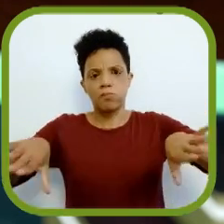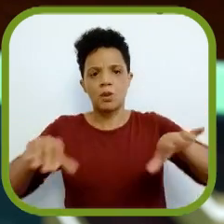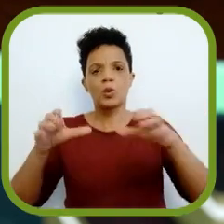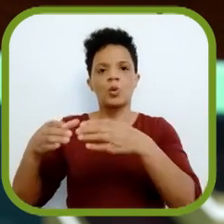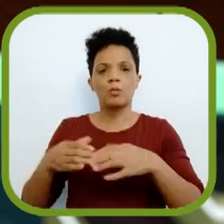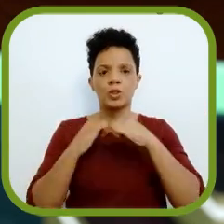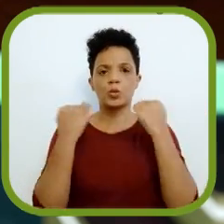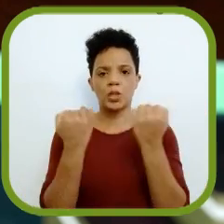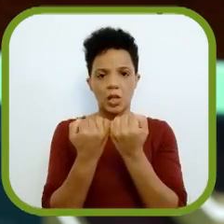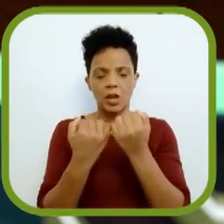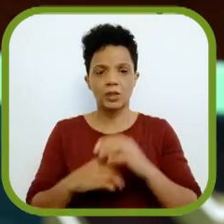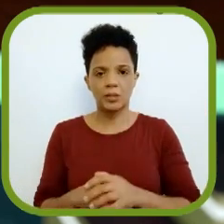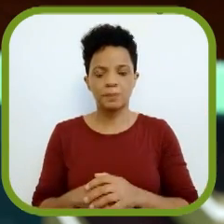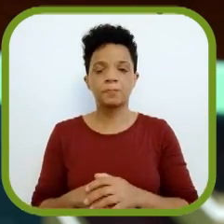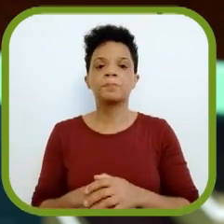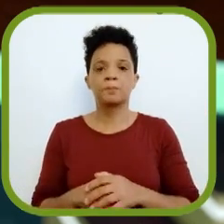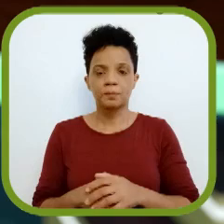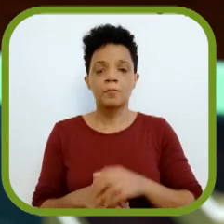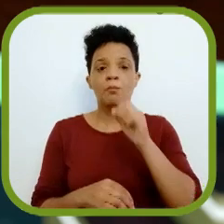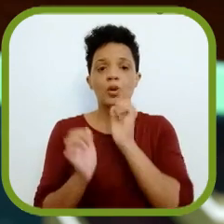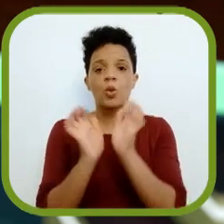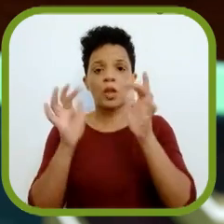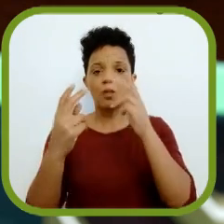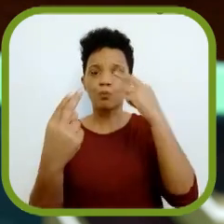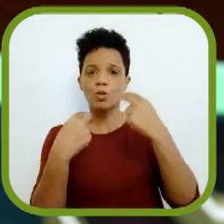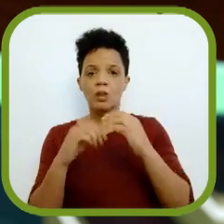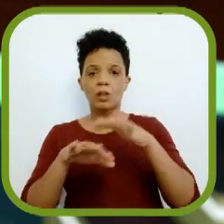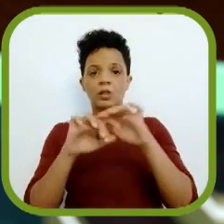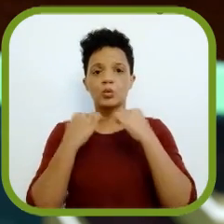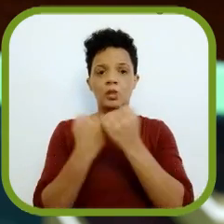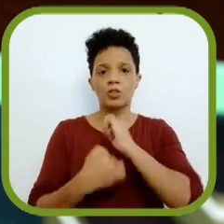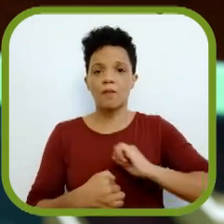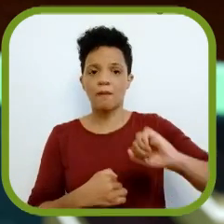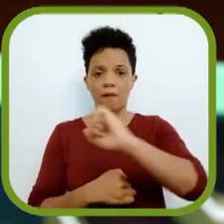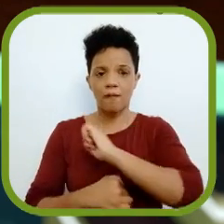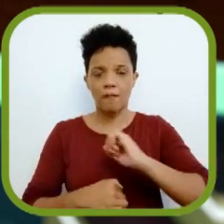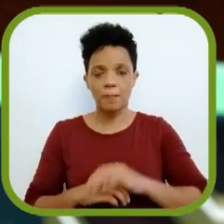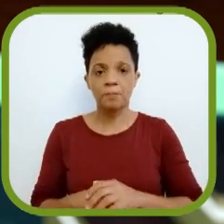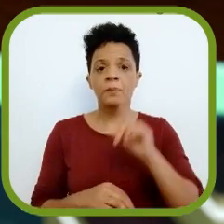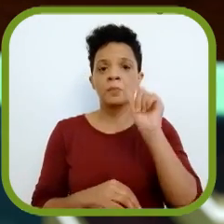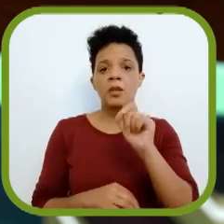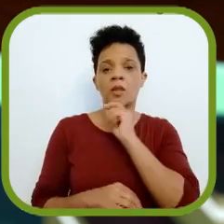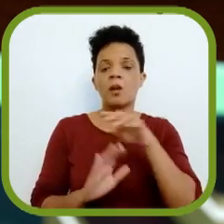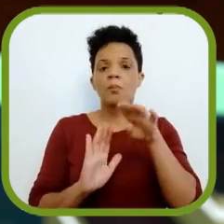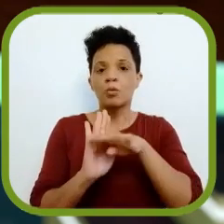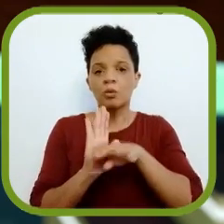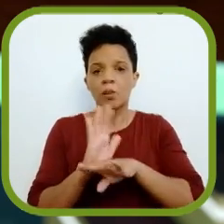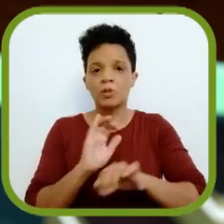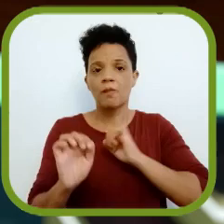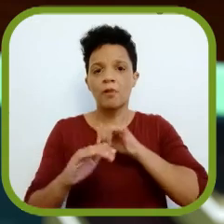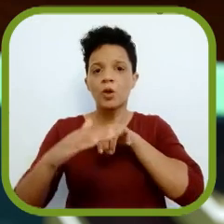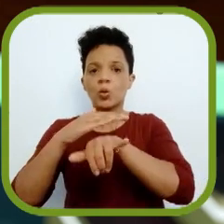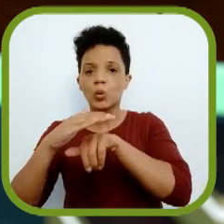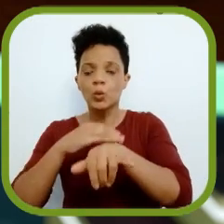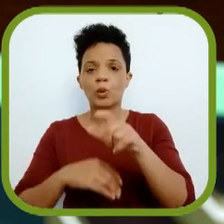para distanciar os diferentes grupos da sociedade. Entretanto, acompanhem-nos online nas nossas redes sociais digitais. Podem ainda assistir